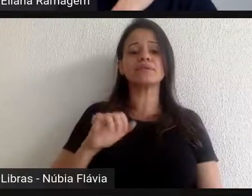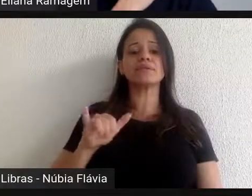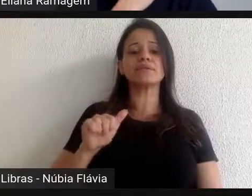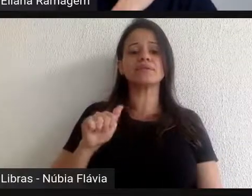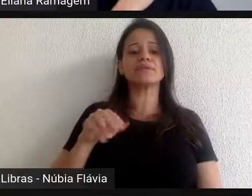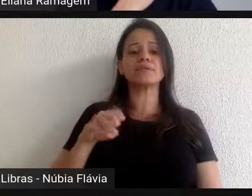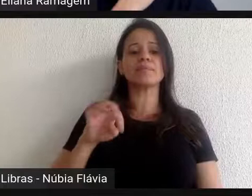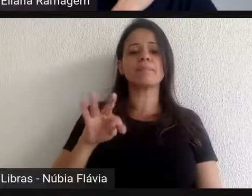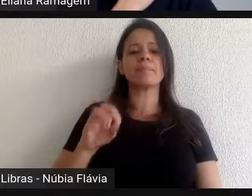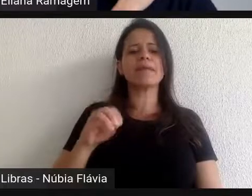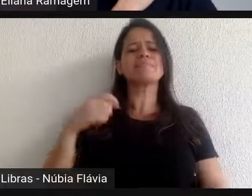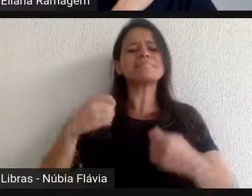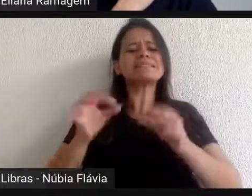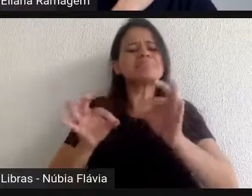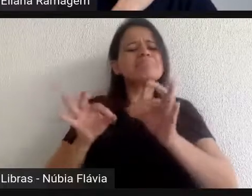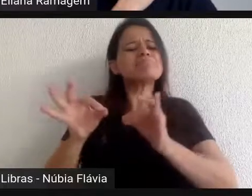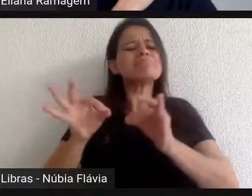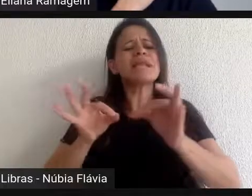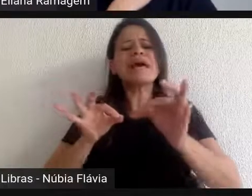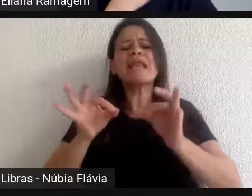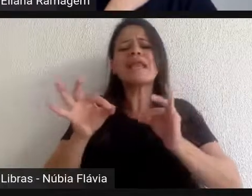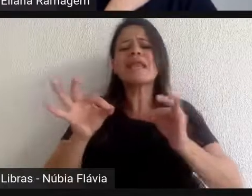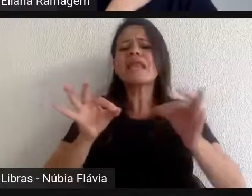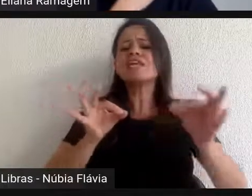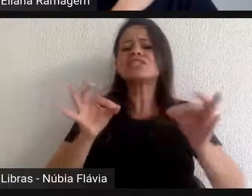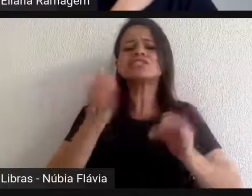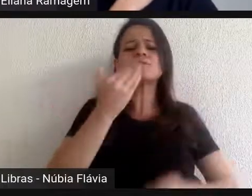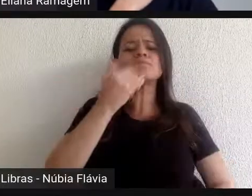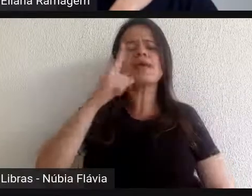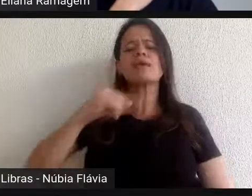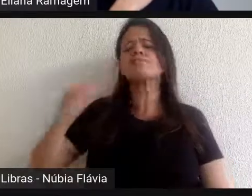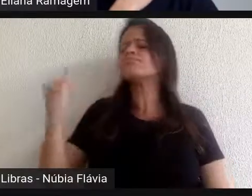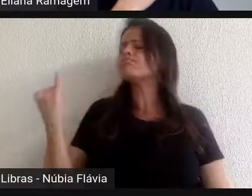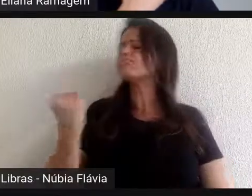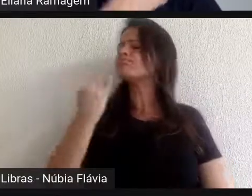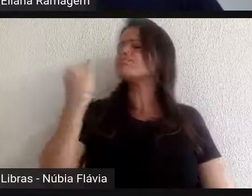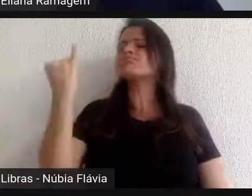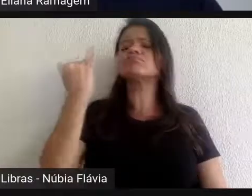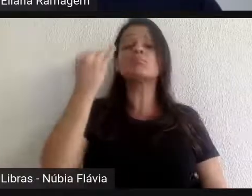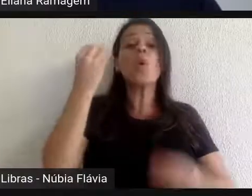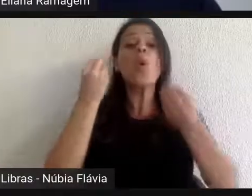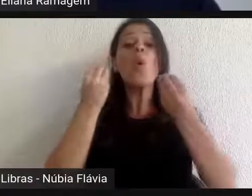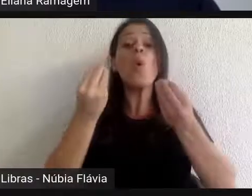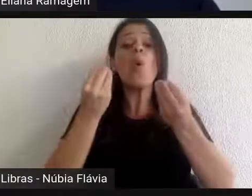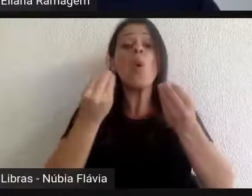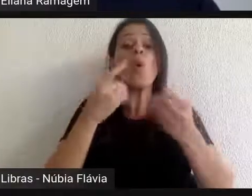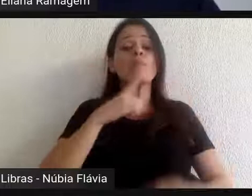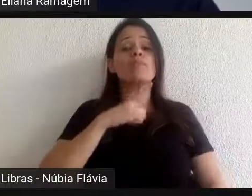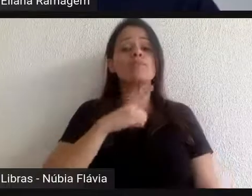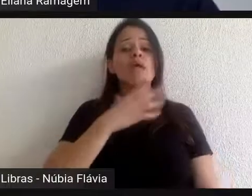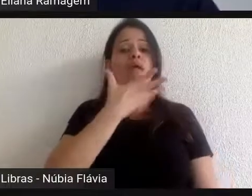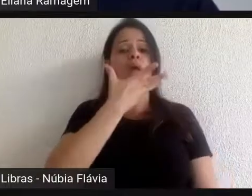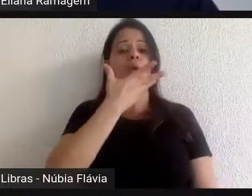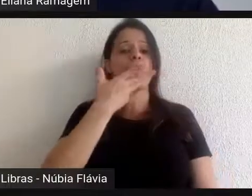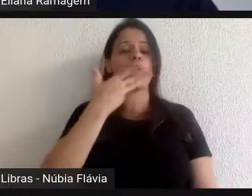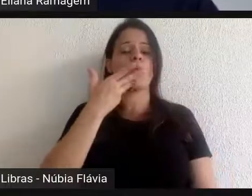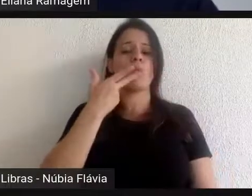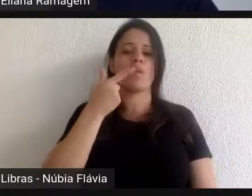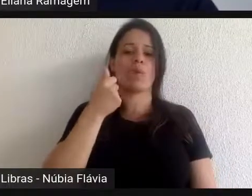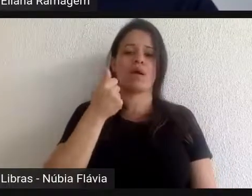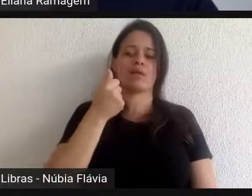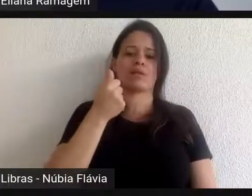a alimentação é essencial para a gente ter uma noção da qualidade da alimentação que a gente está levando,